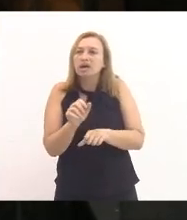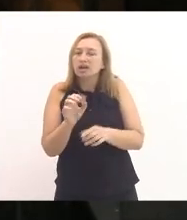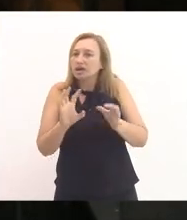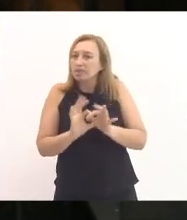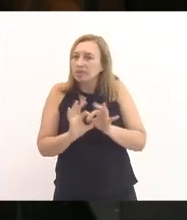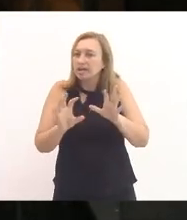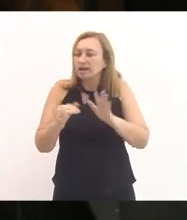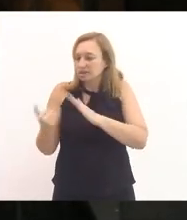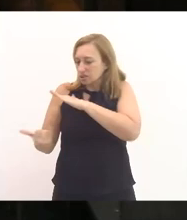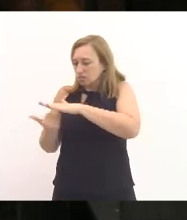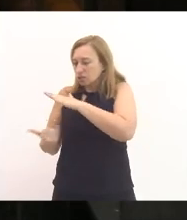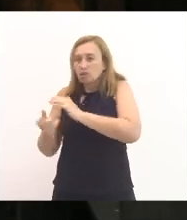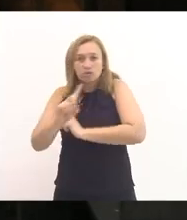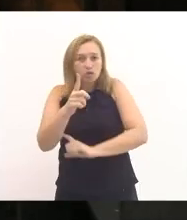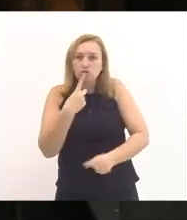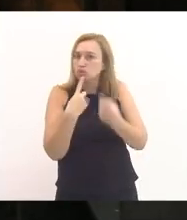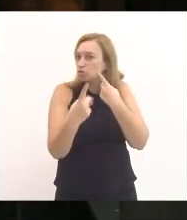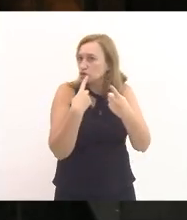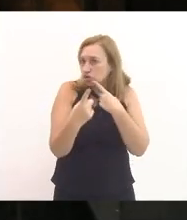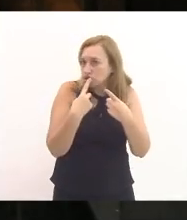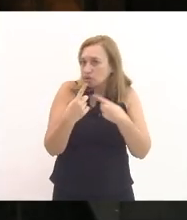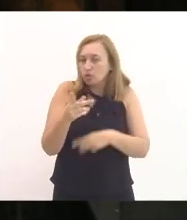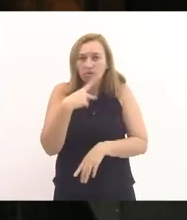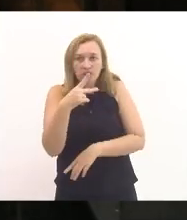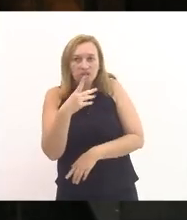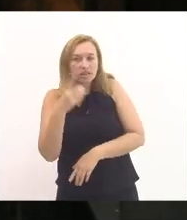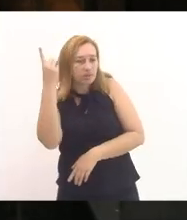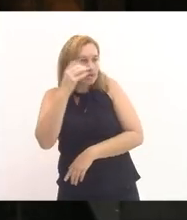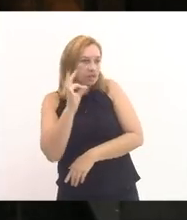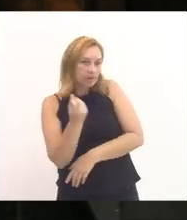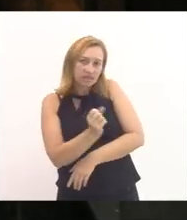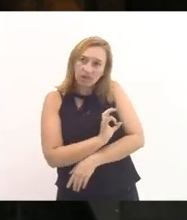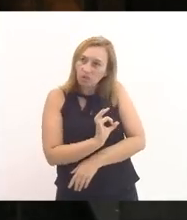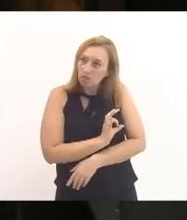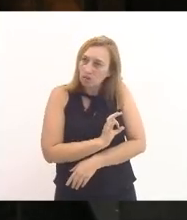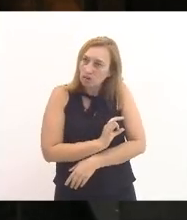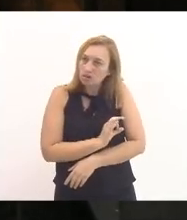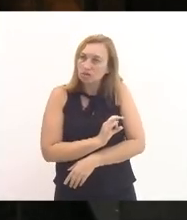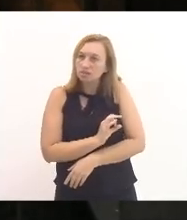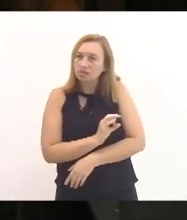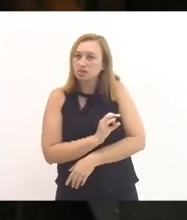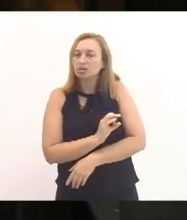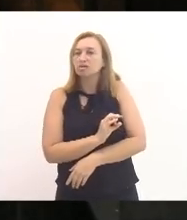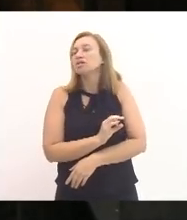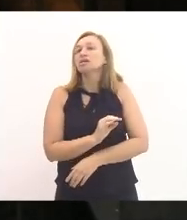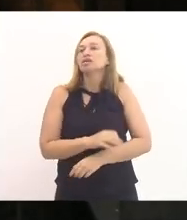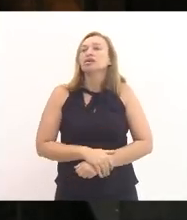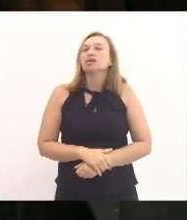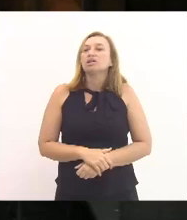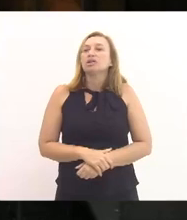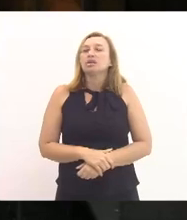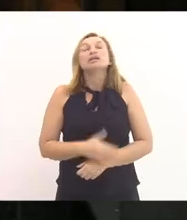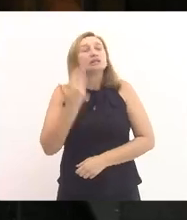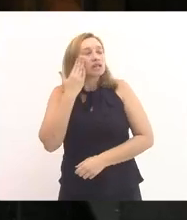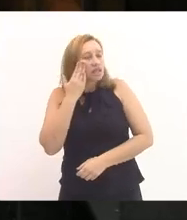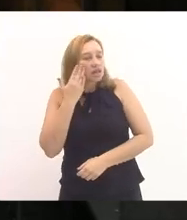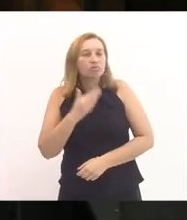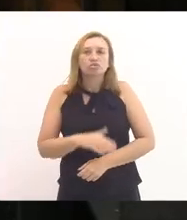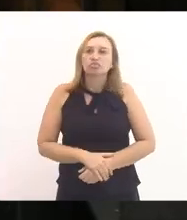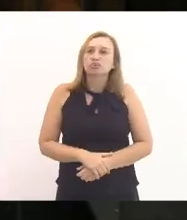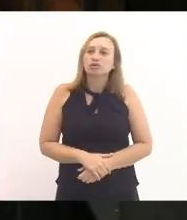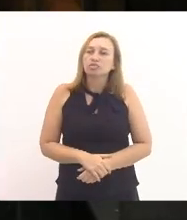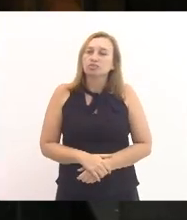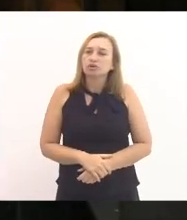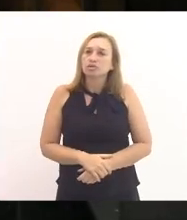da inscrição não deve ser discutida como bem colocado pela deputada Martha Rocha é a pedra de toque de todos nós entendemos que